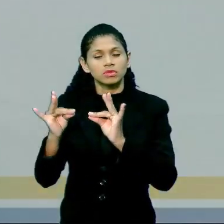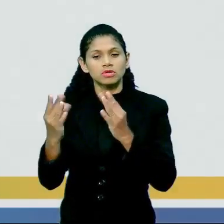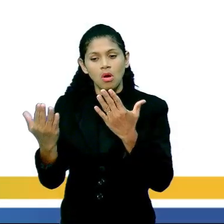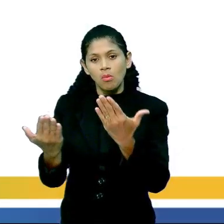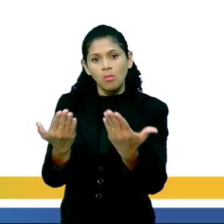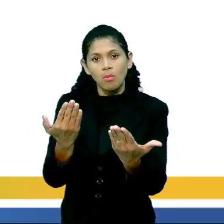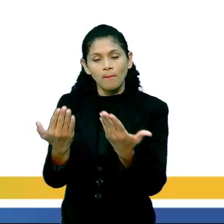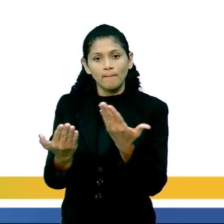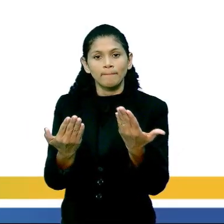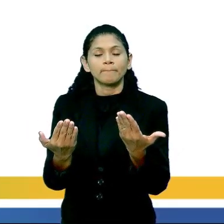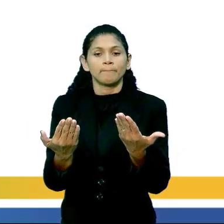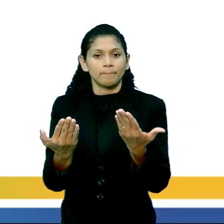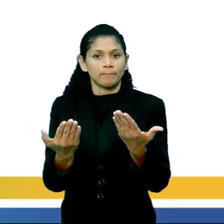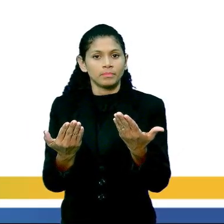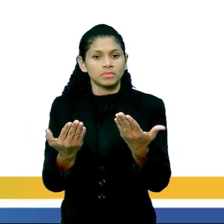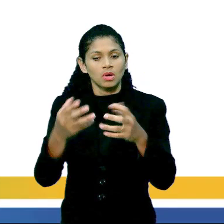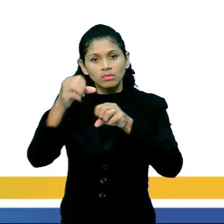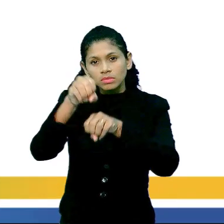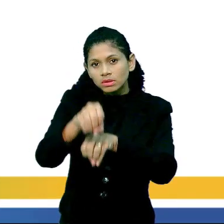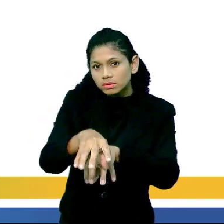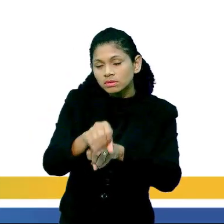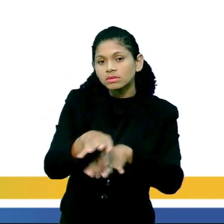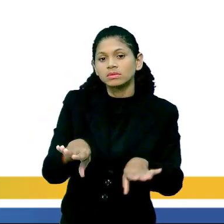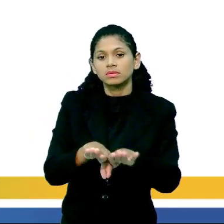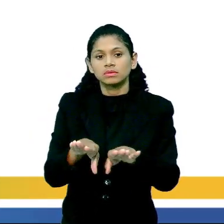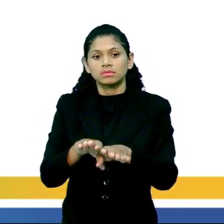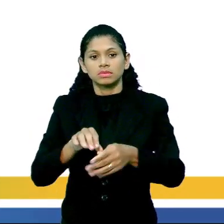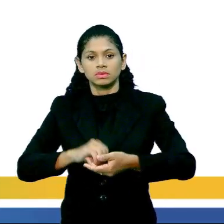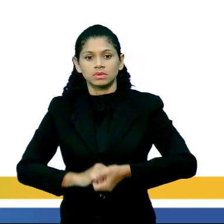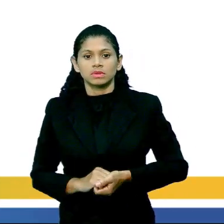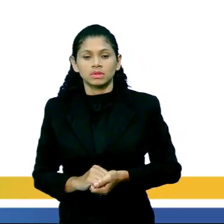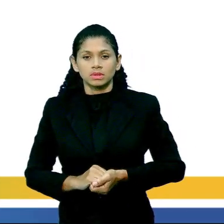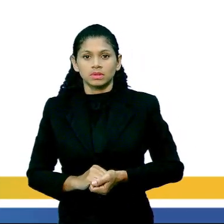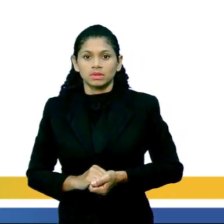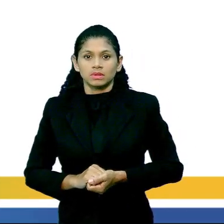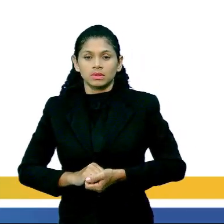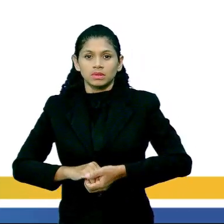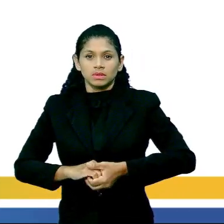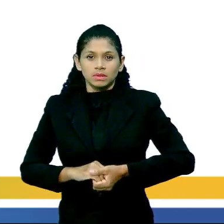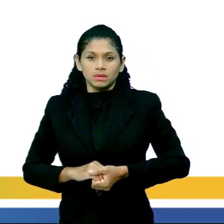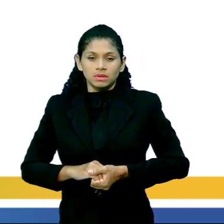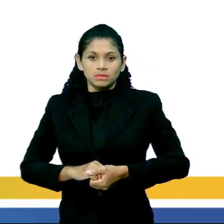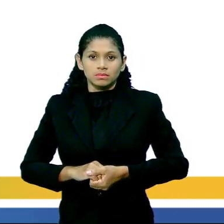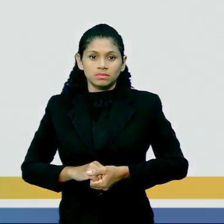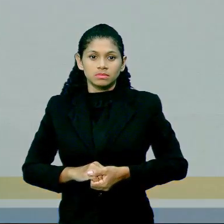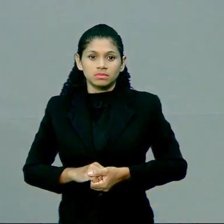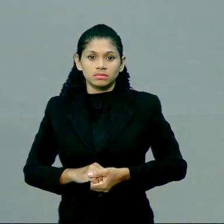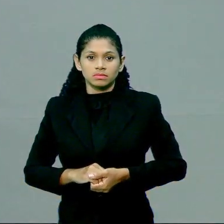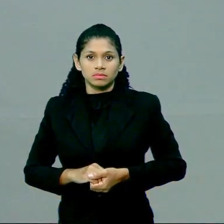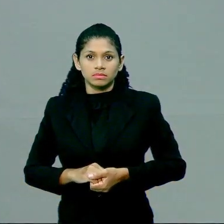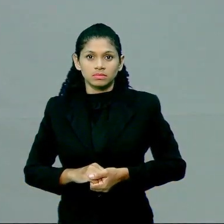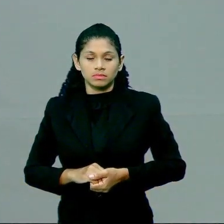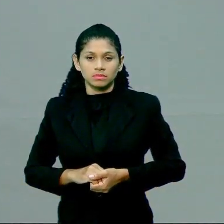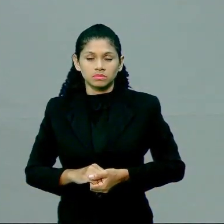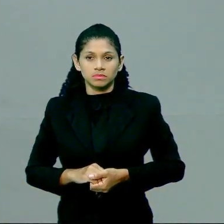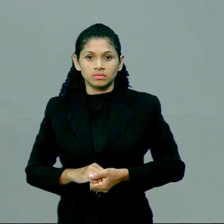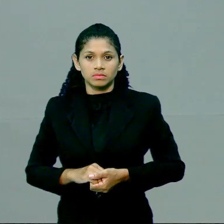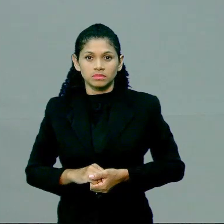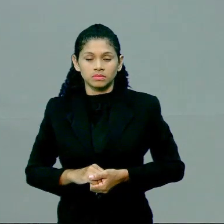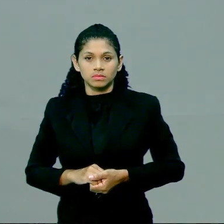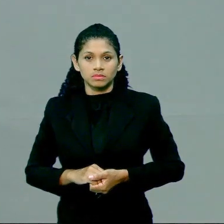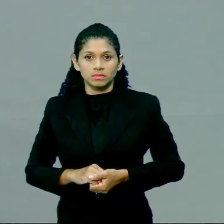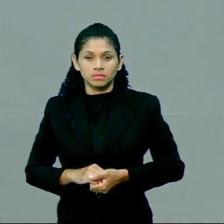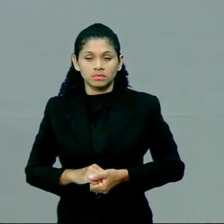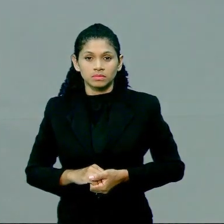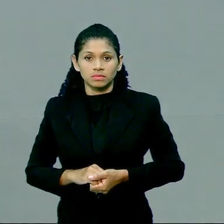comparação aí tá de mala leite ou seja Oi estou de